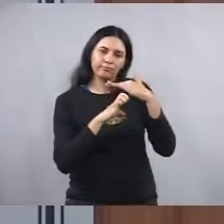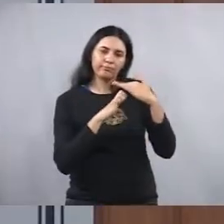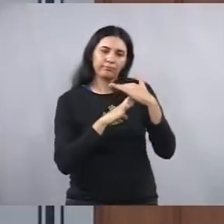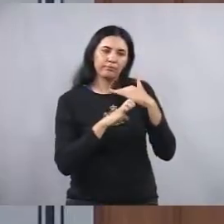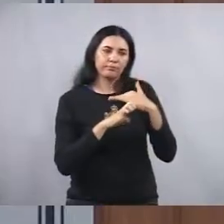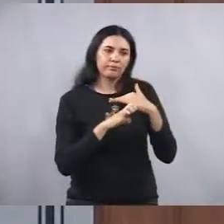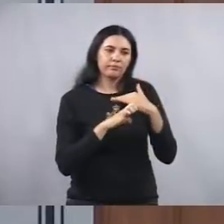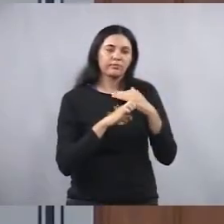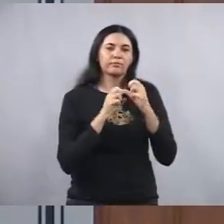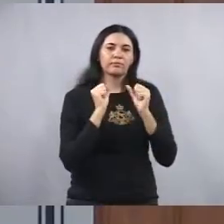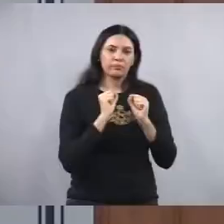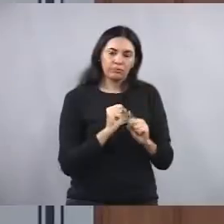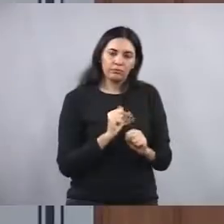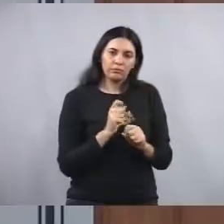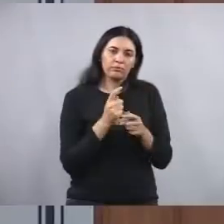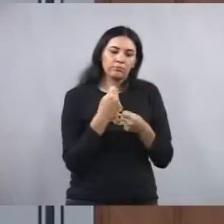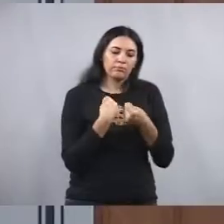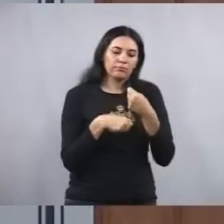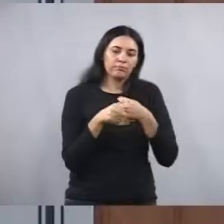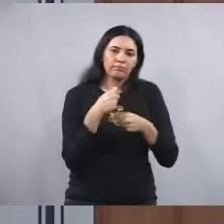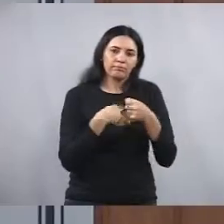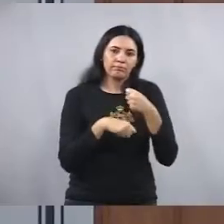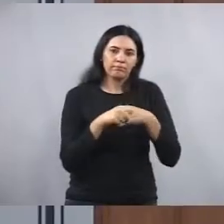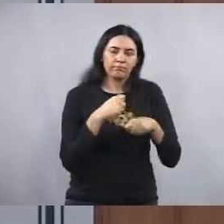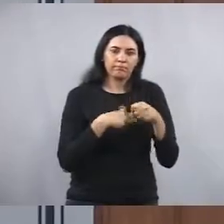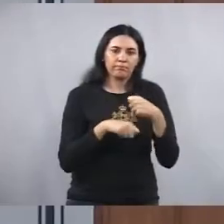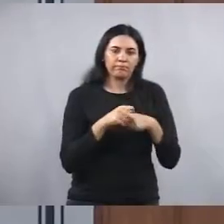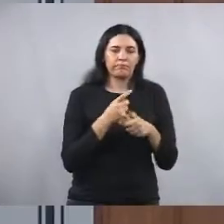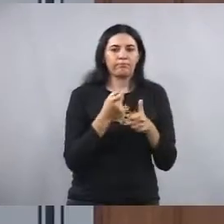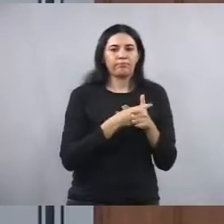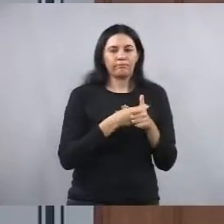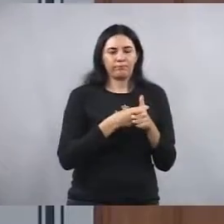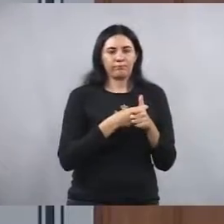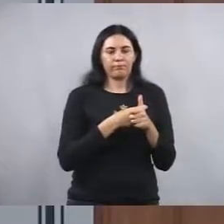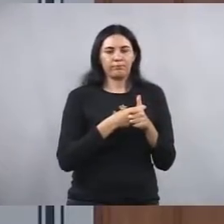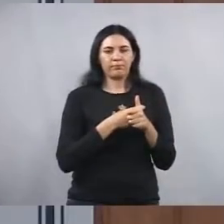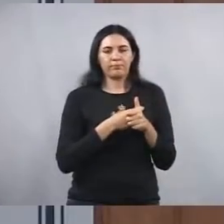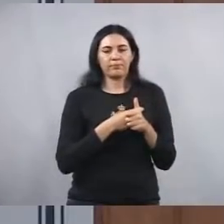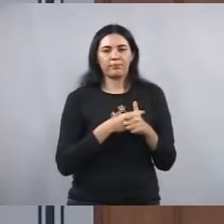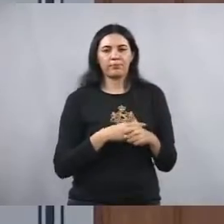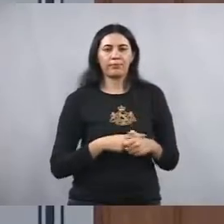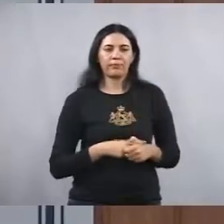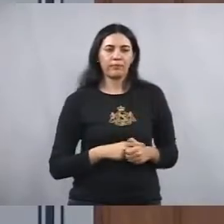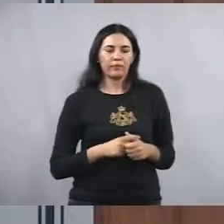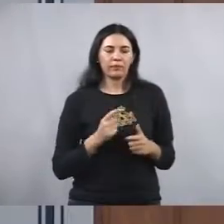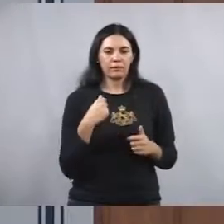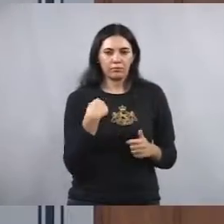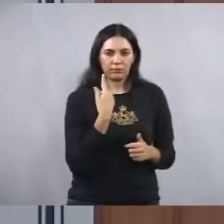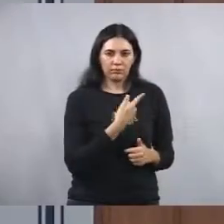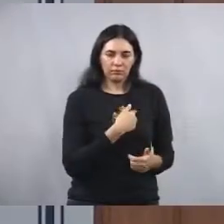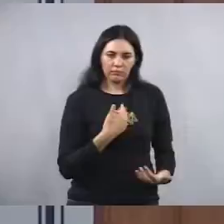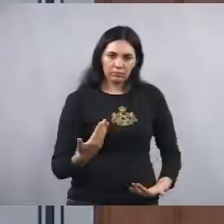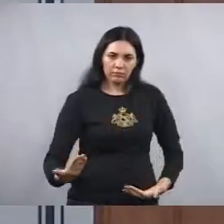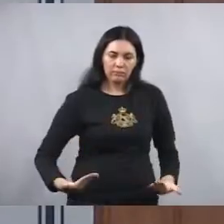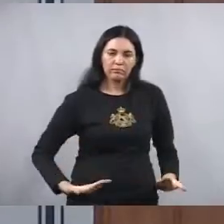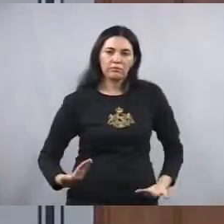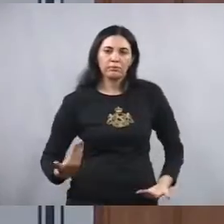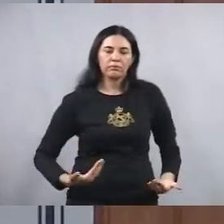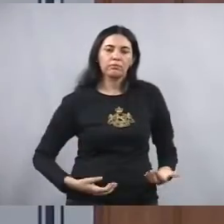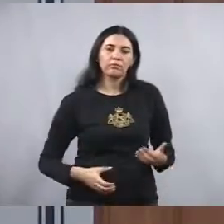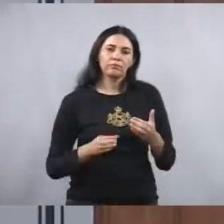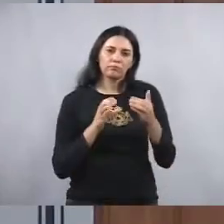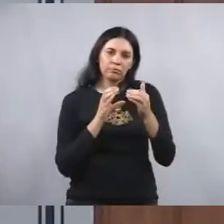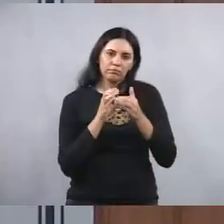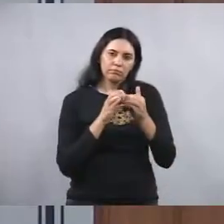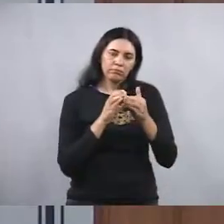poderia estar economizando nas contas ó e esses nossos servidores concursados que